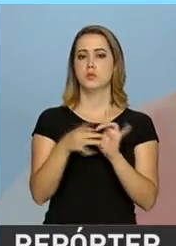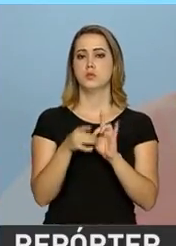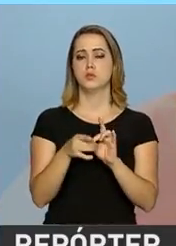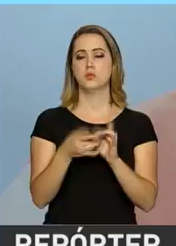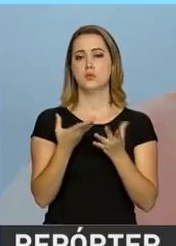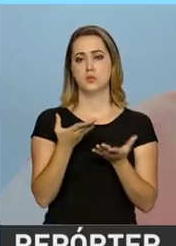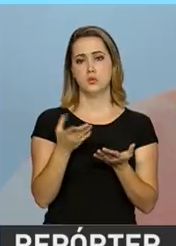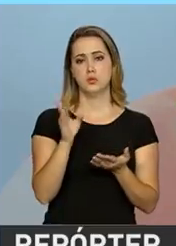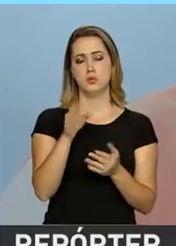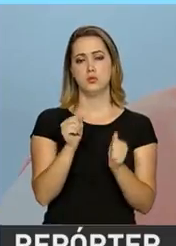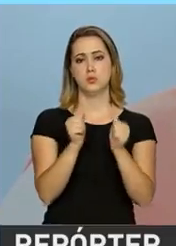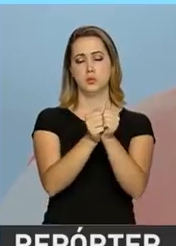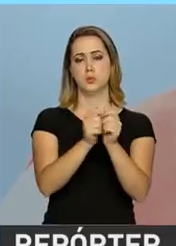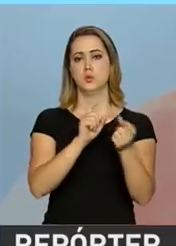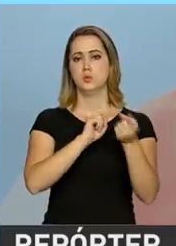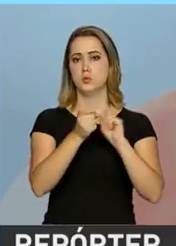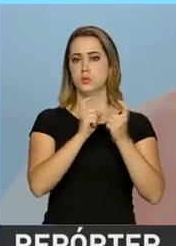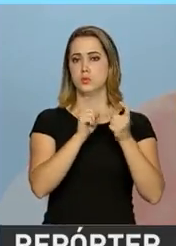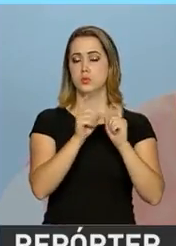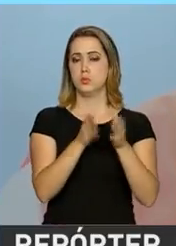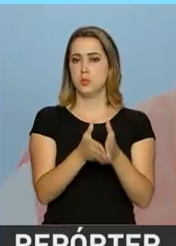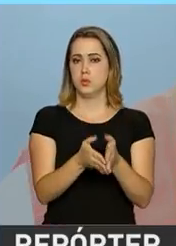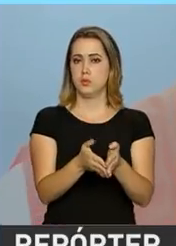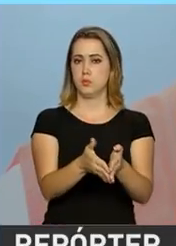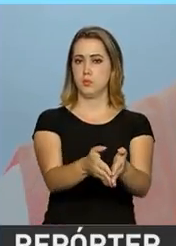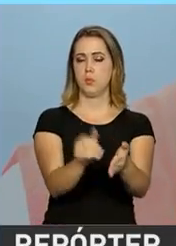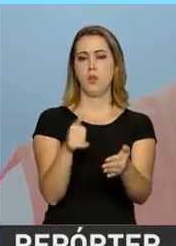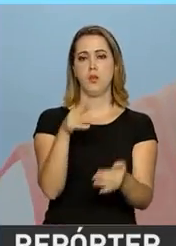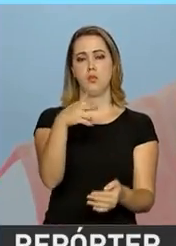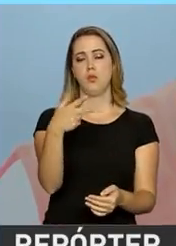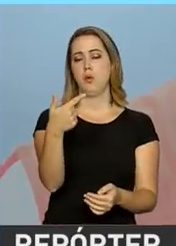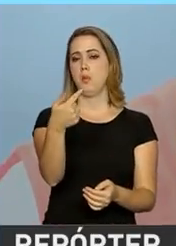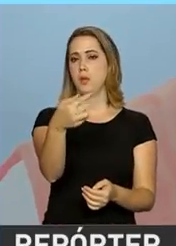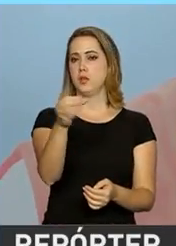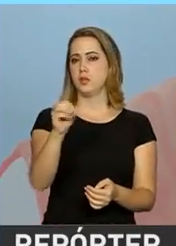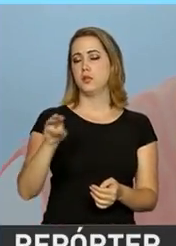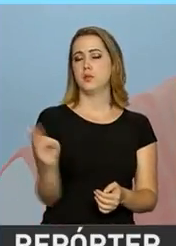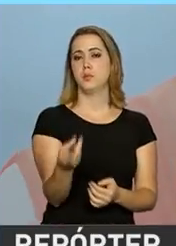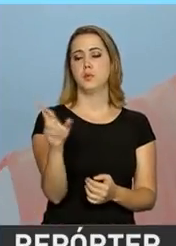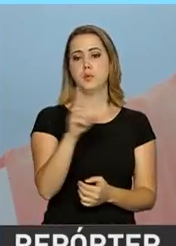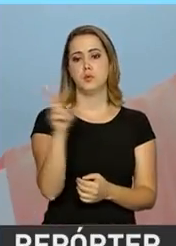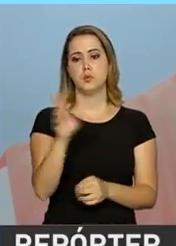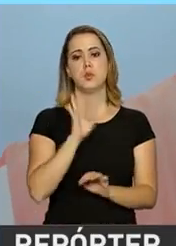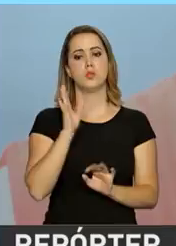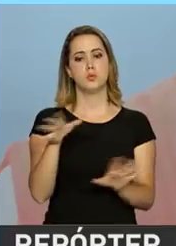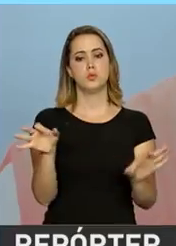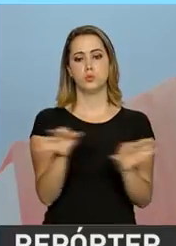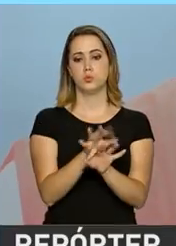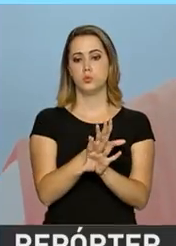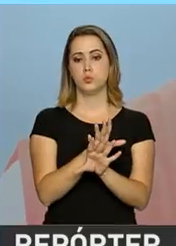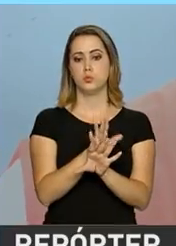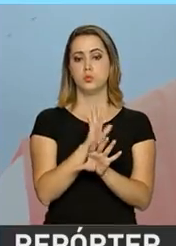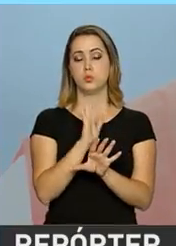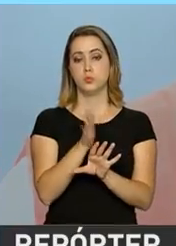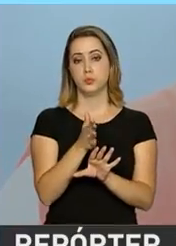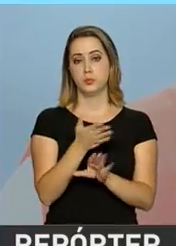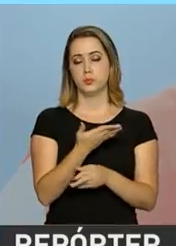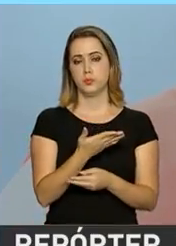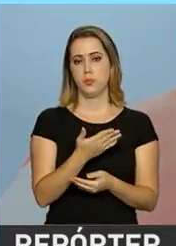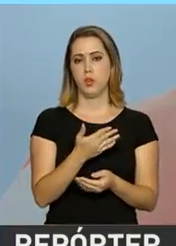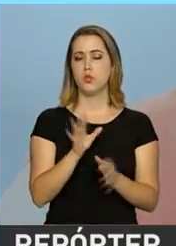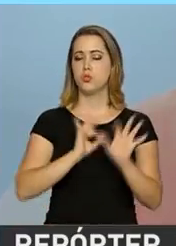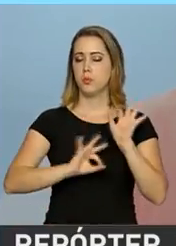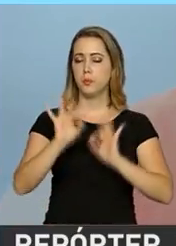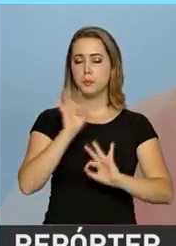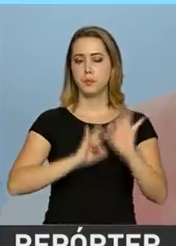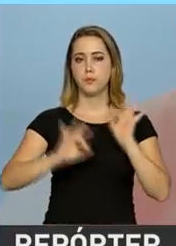aqui com a administração do porto. É uma obra de mais de R$ 70 milhões que está concluída, que está